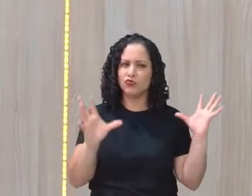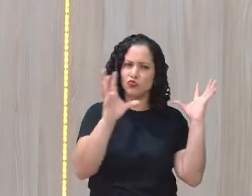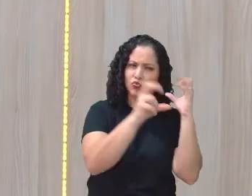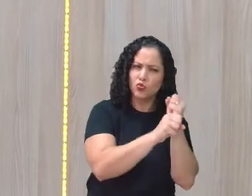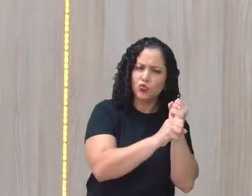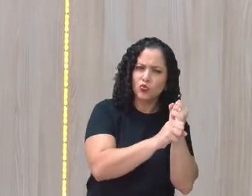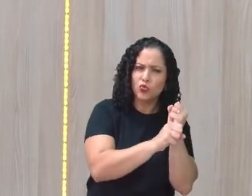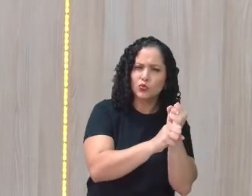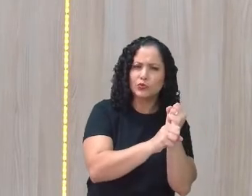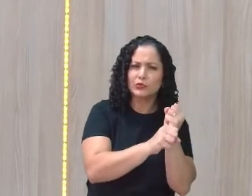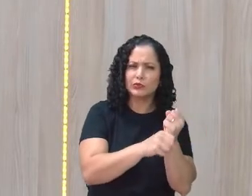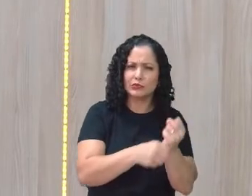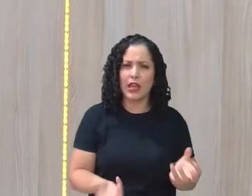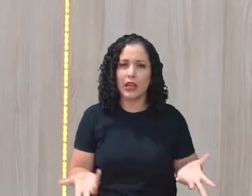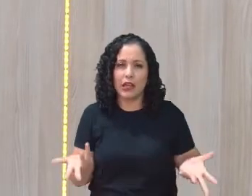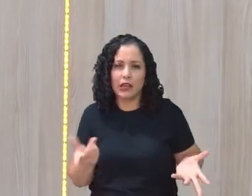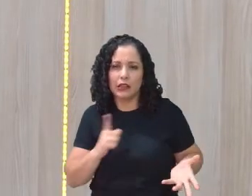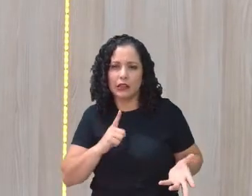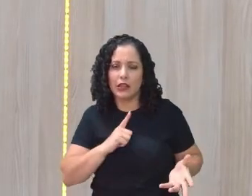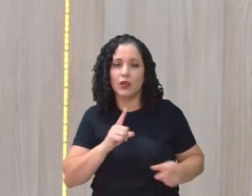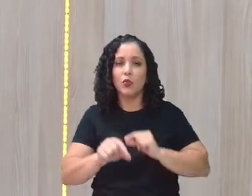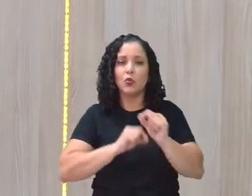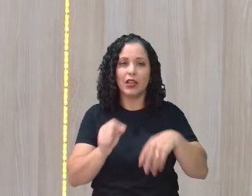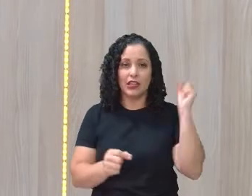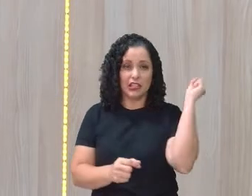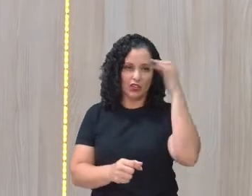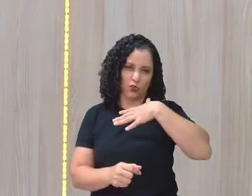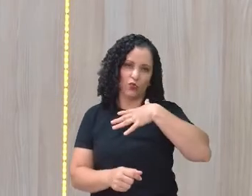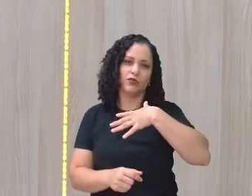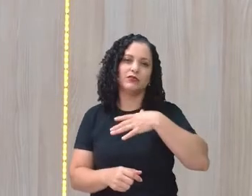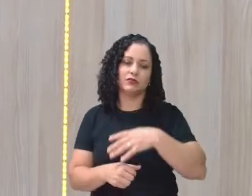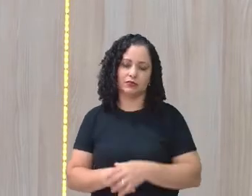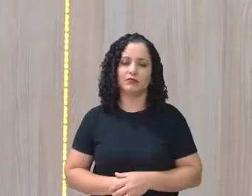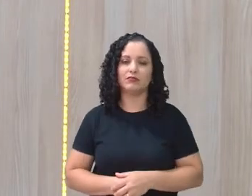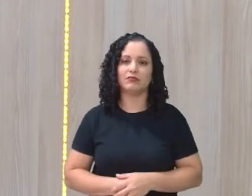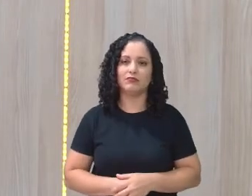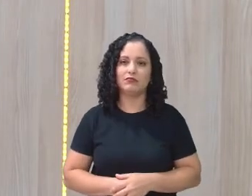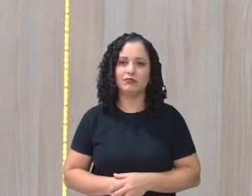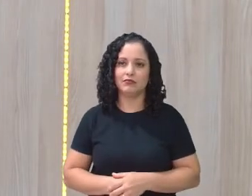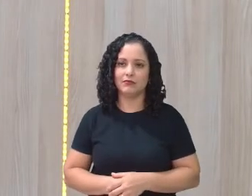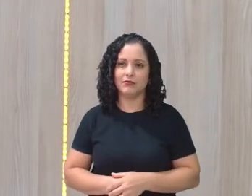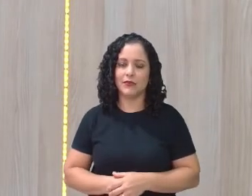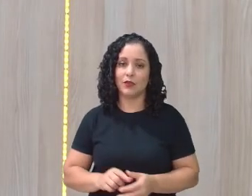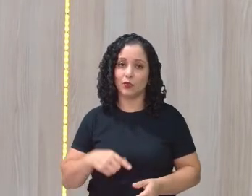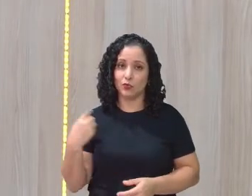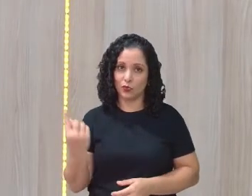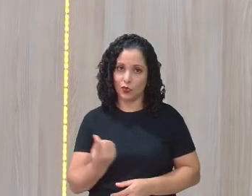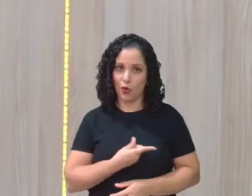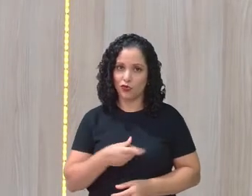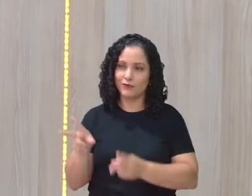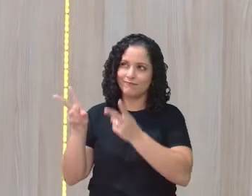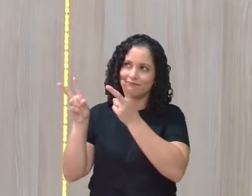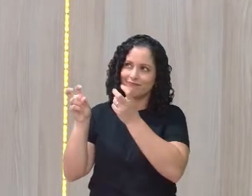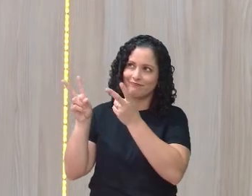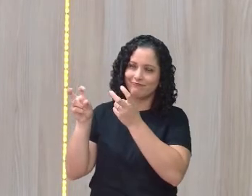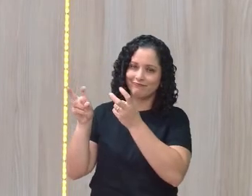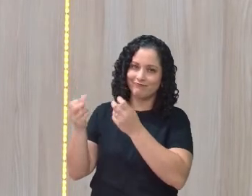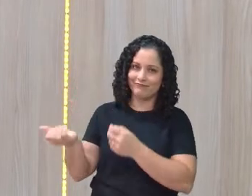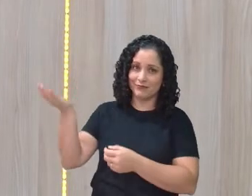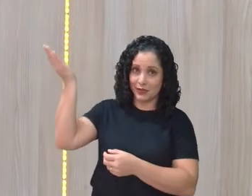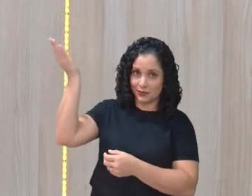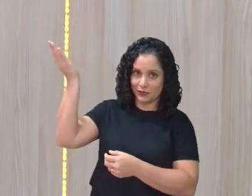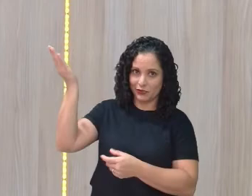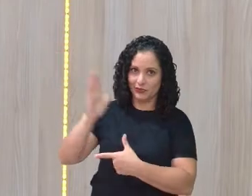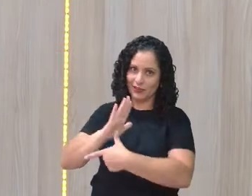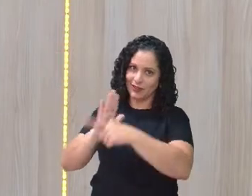trevas e trazer, e é igual o quê? À ignorância. Então, foi o que a gente observou aí na gravura que a gente viu